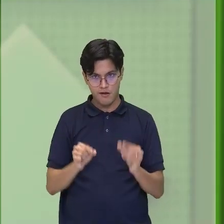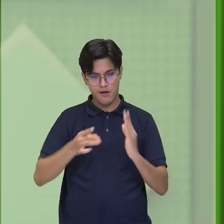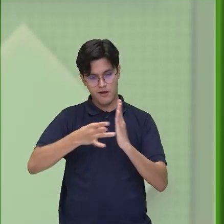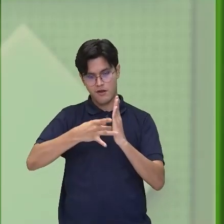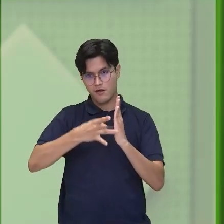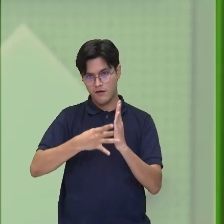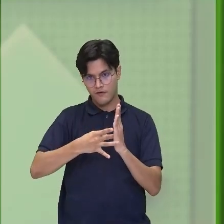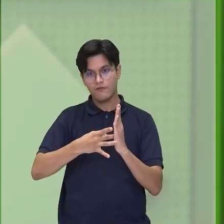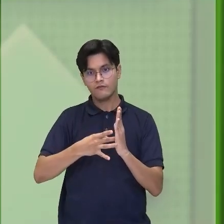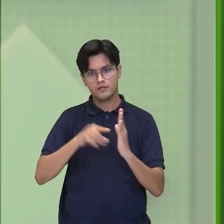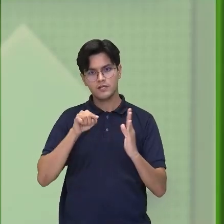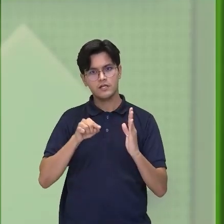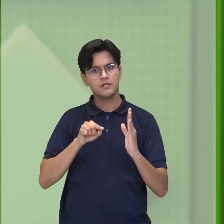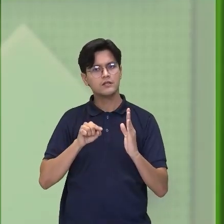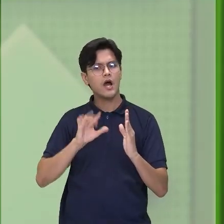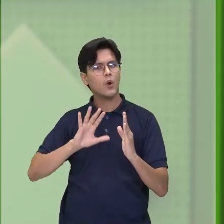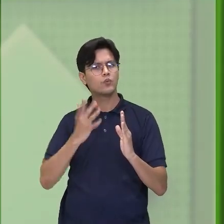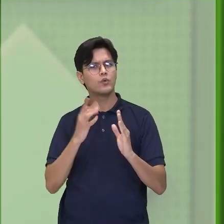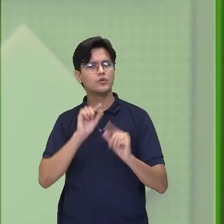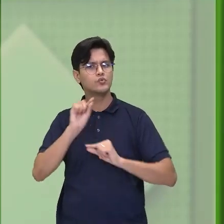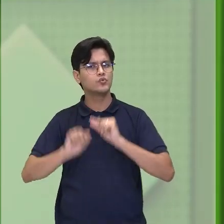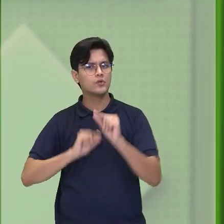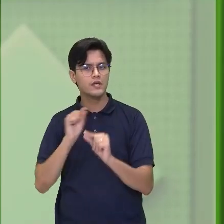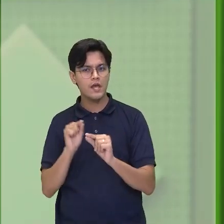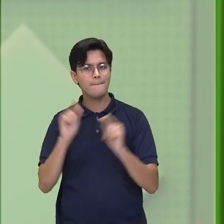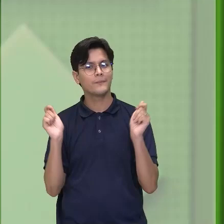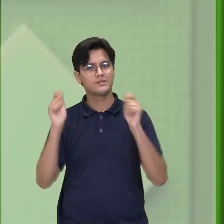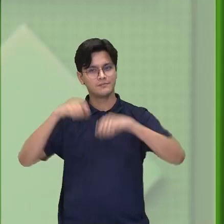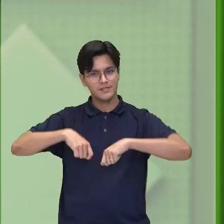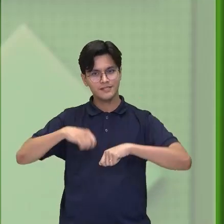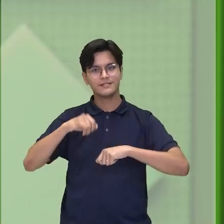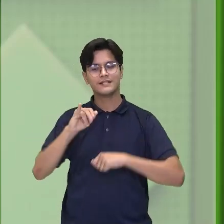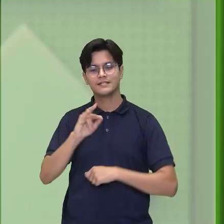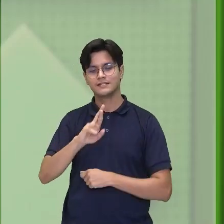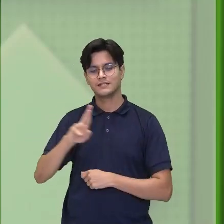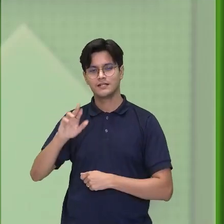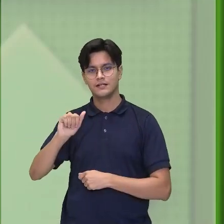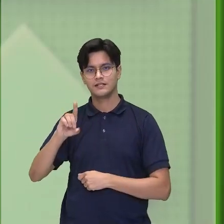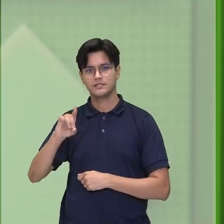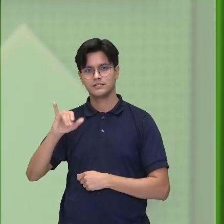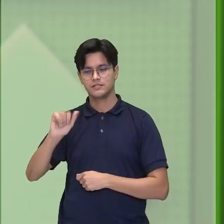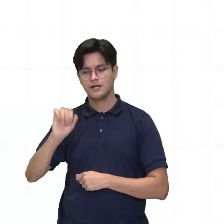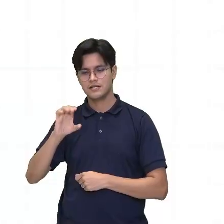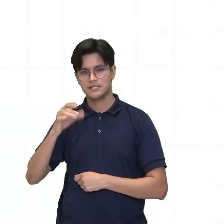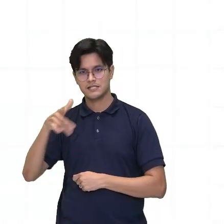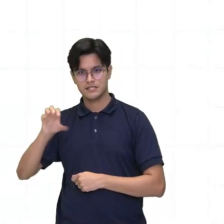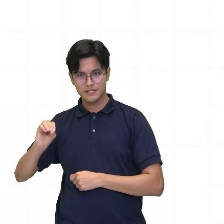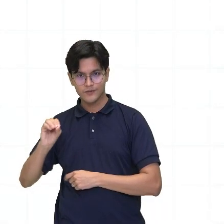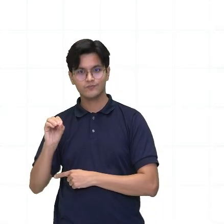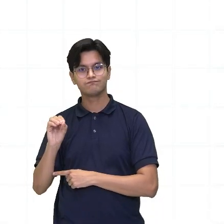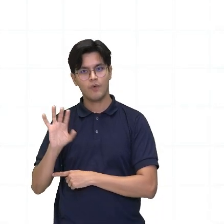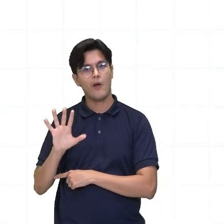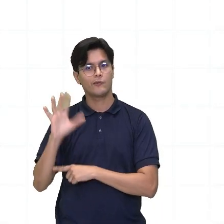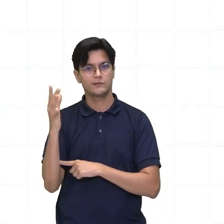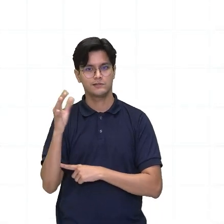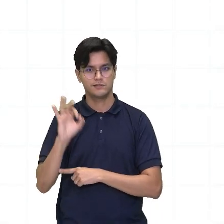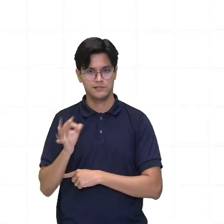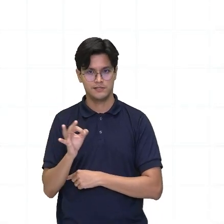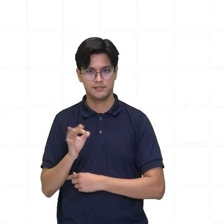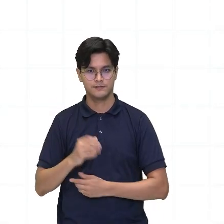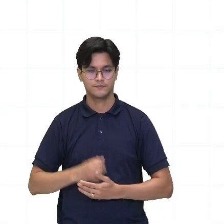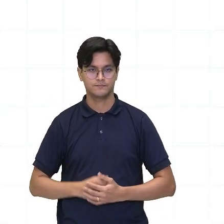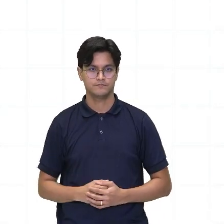irradiação térmica. Então, vamos observar aqui na nossa cartela. A condução